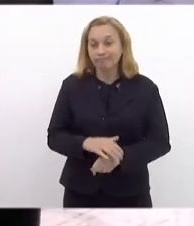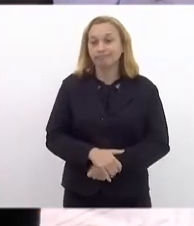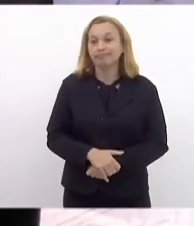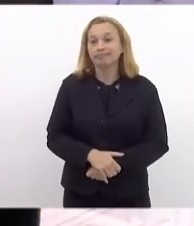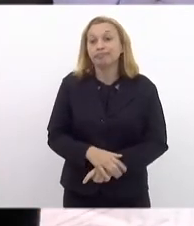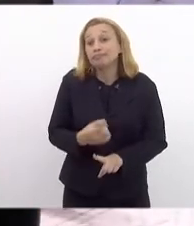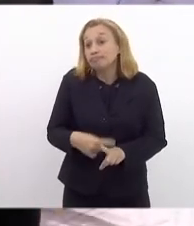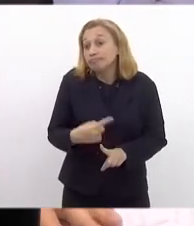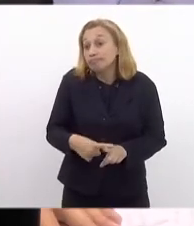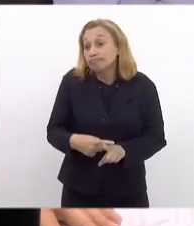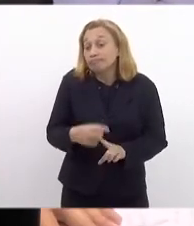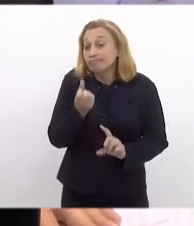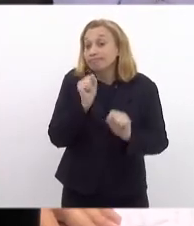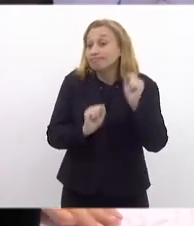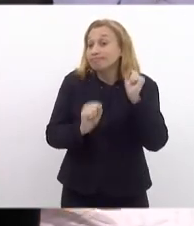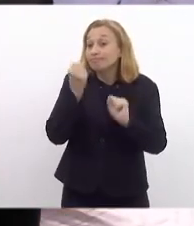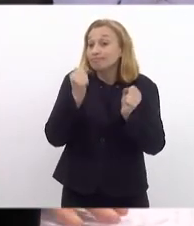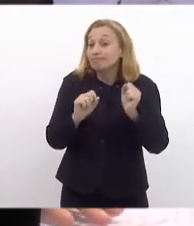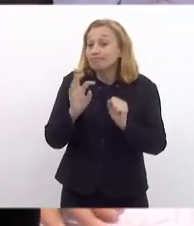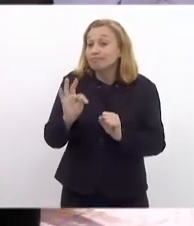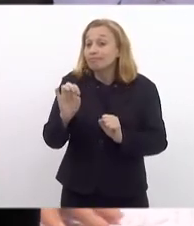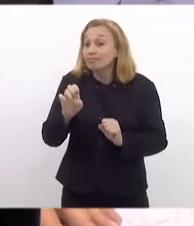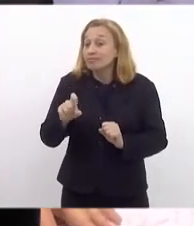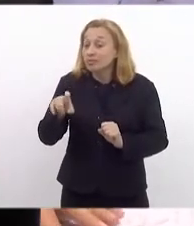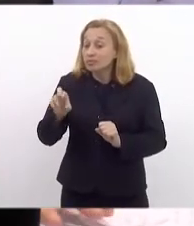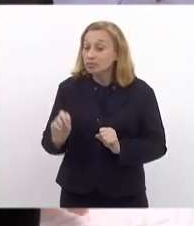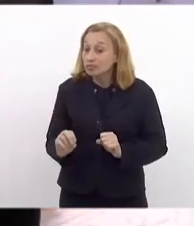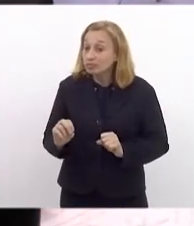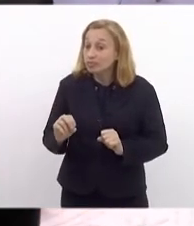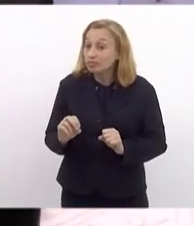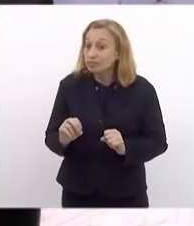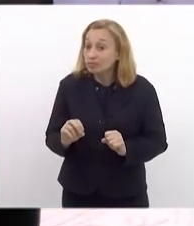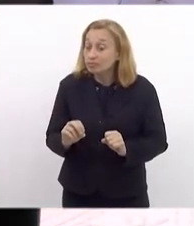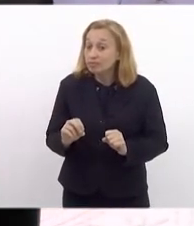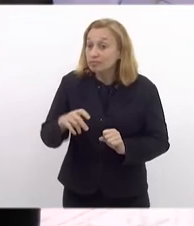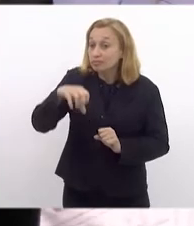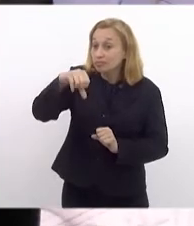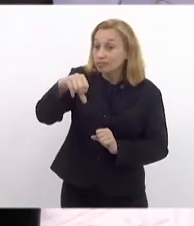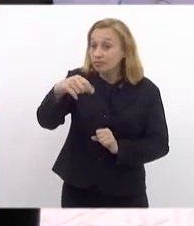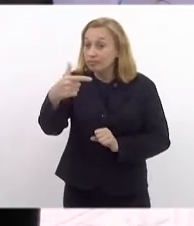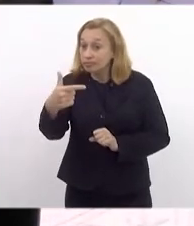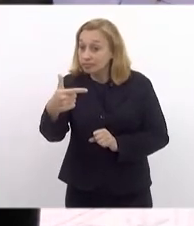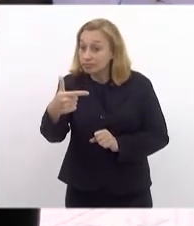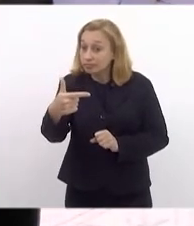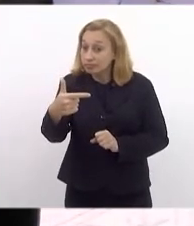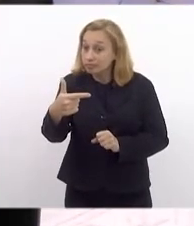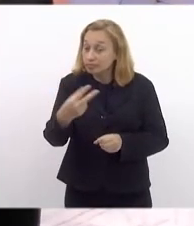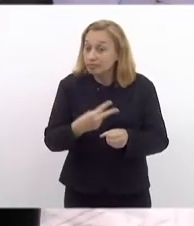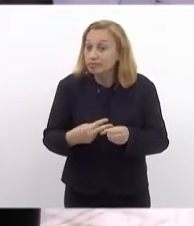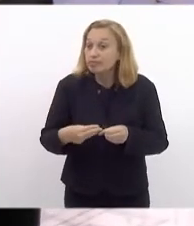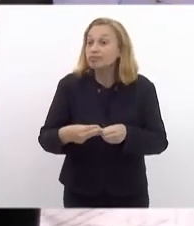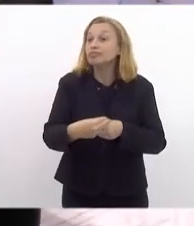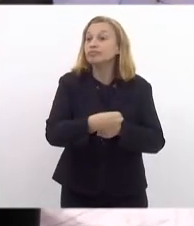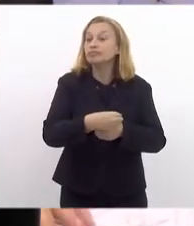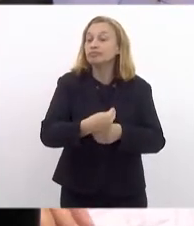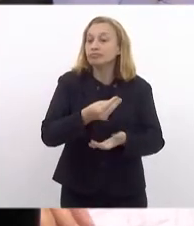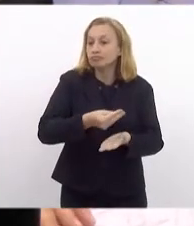porque se a Indústria Têxtil Indústria Têxtil vale para os 92 municípios